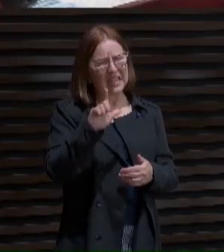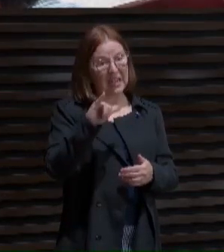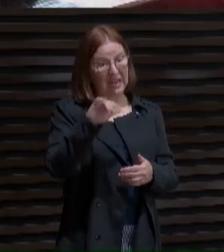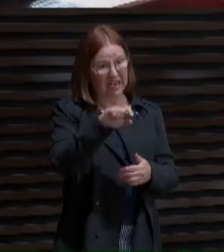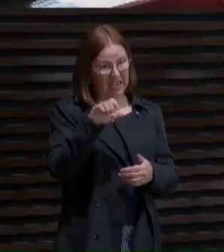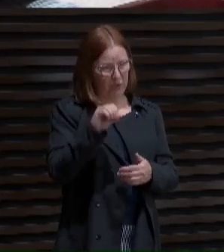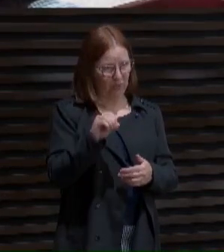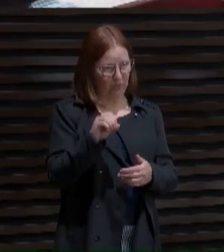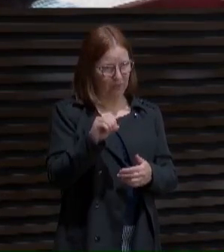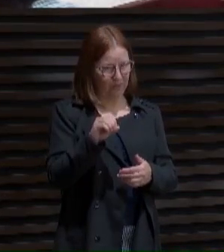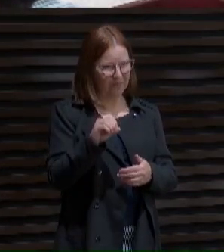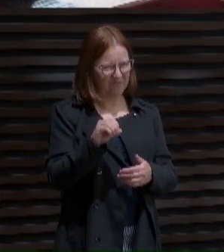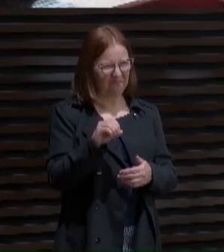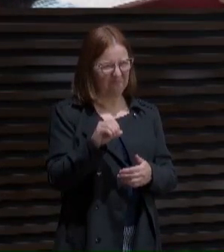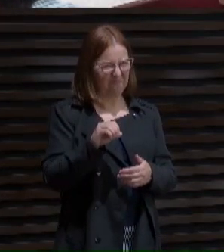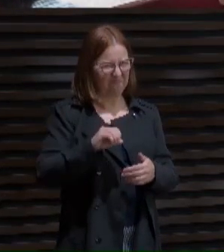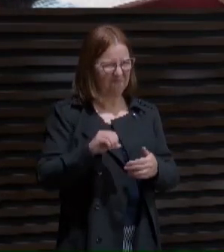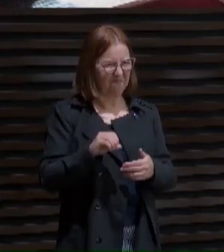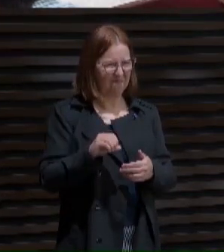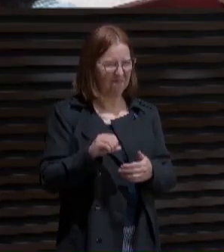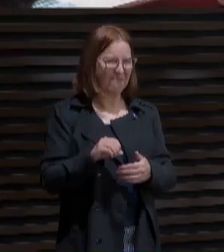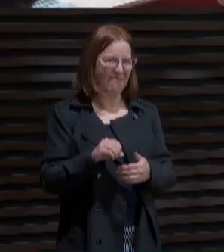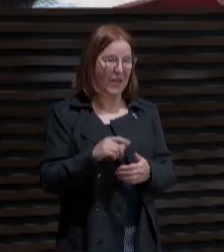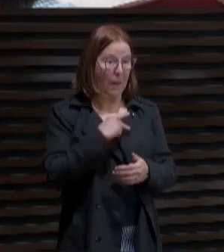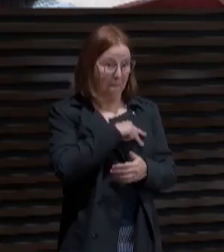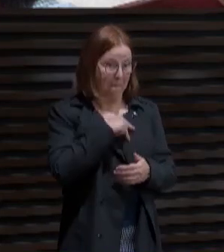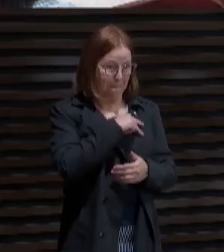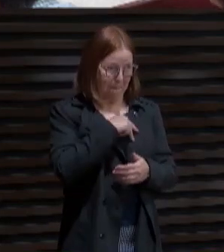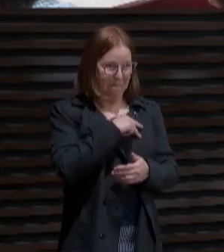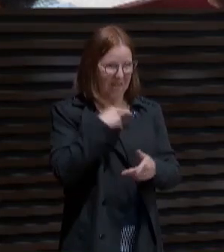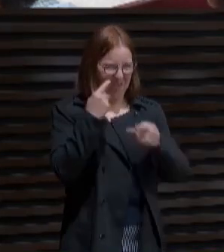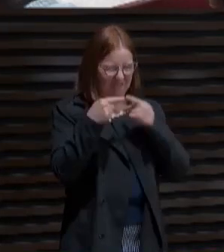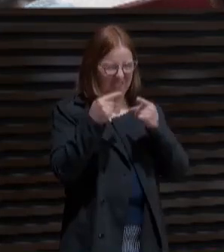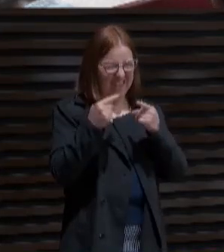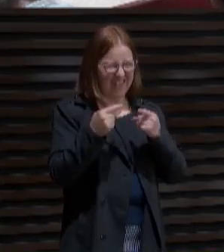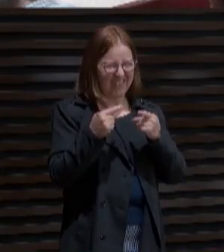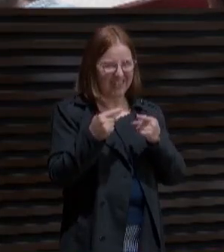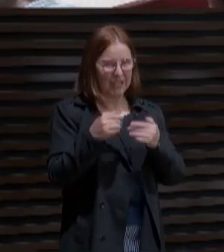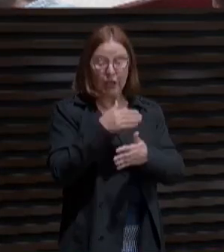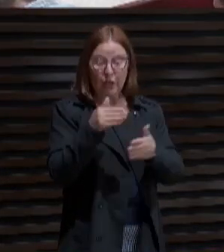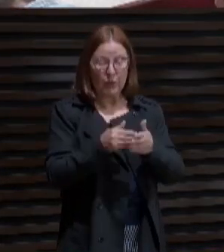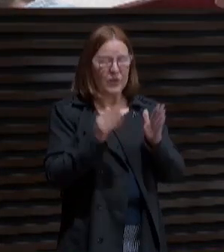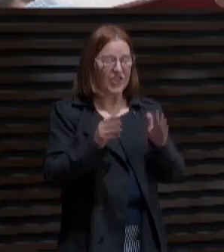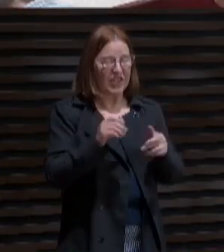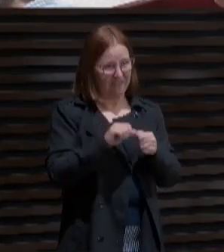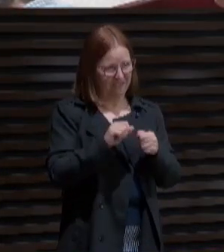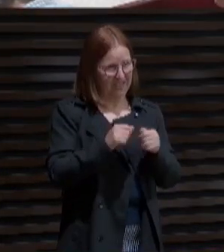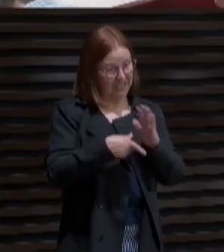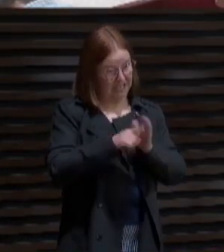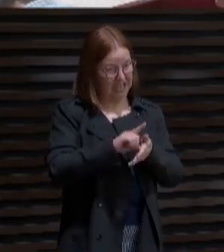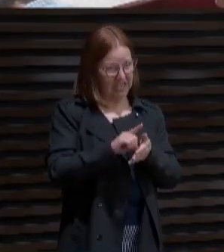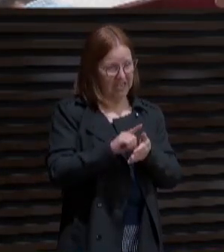Aquilo que você considera, Paulo está dizendo que tudo que ele fez, tudo que